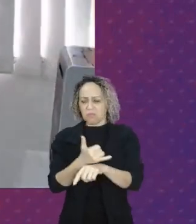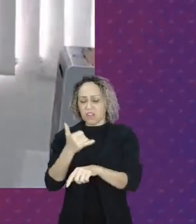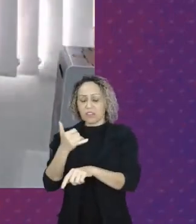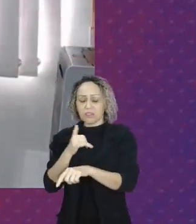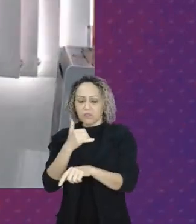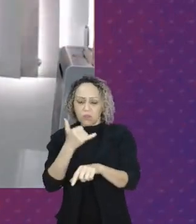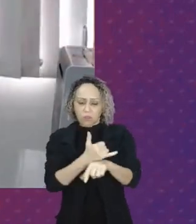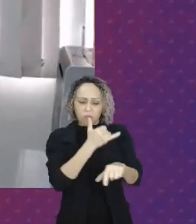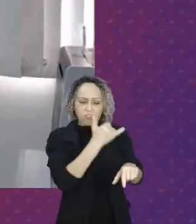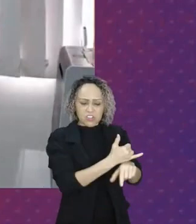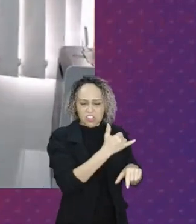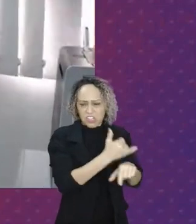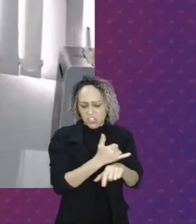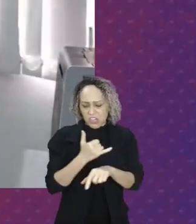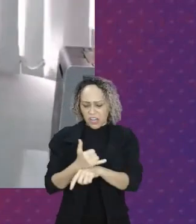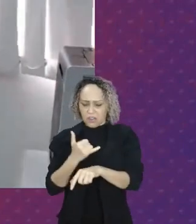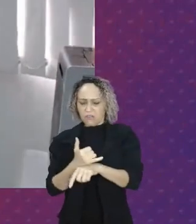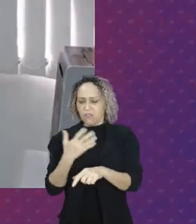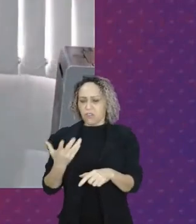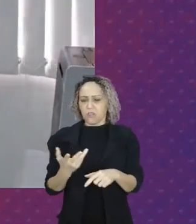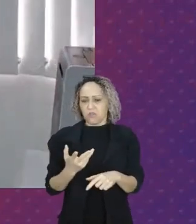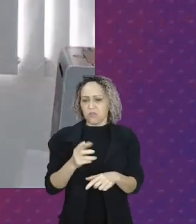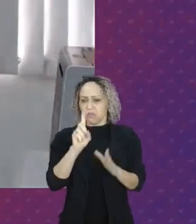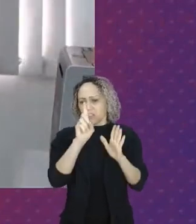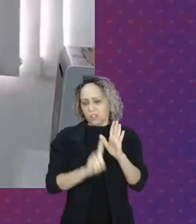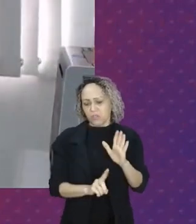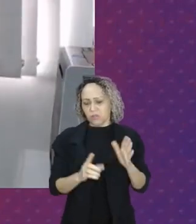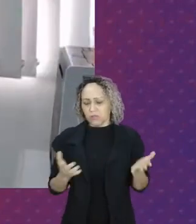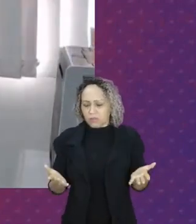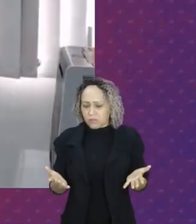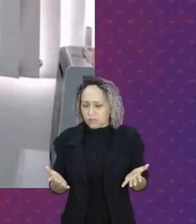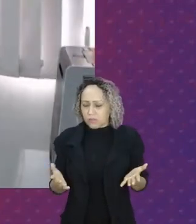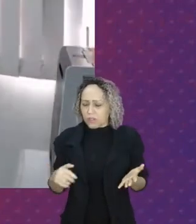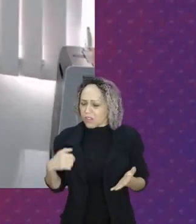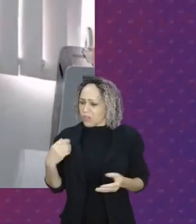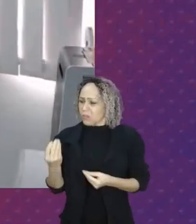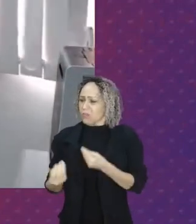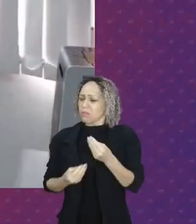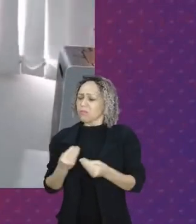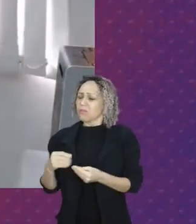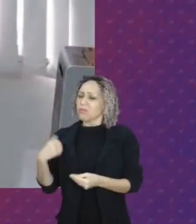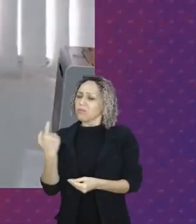permitem enxergar e entender que somos capazes de ocupar os espaços de poder,